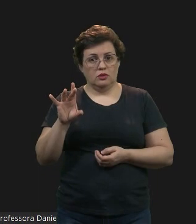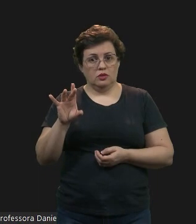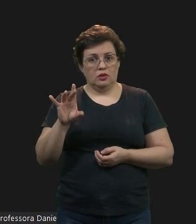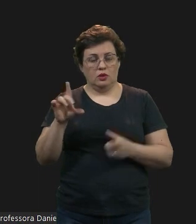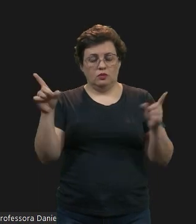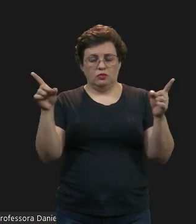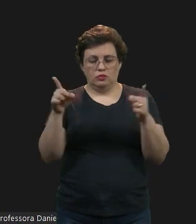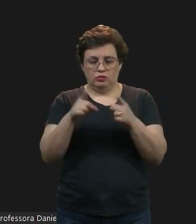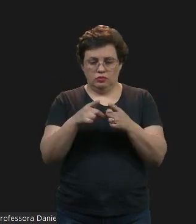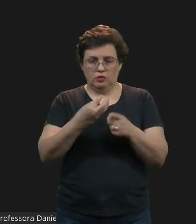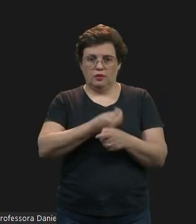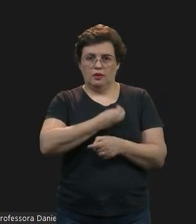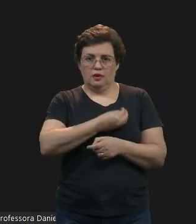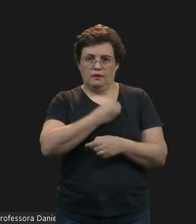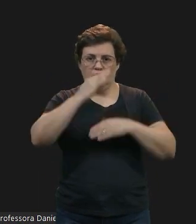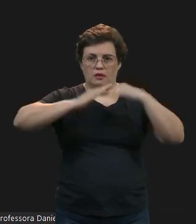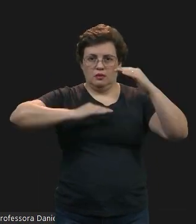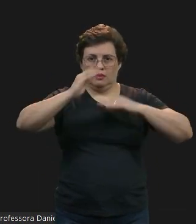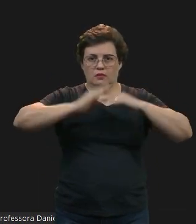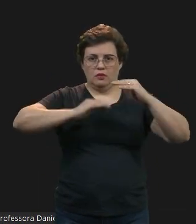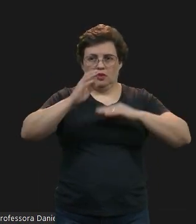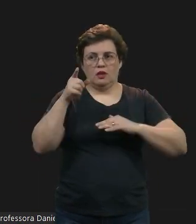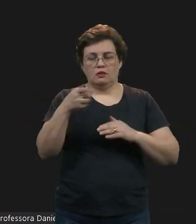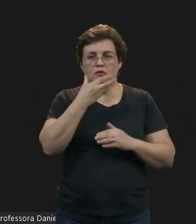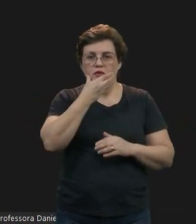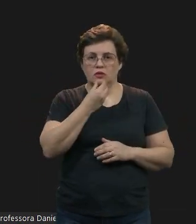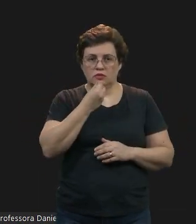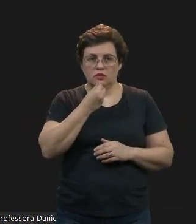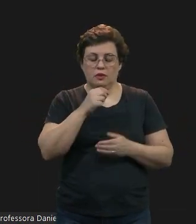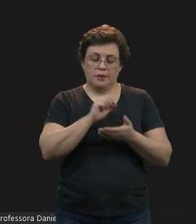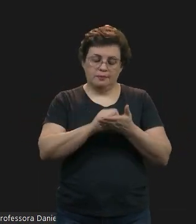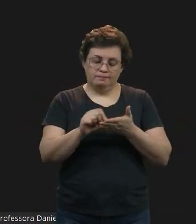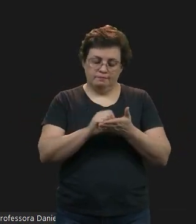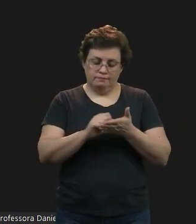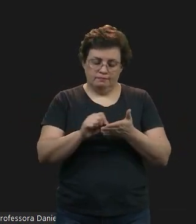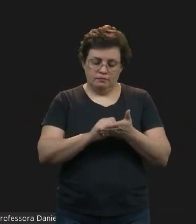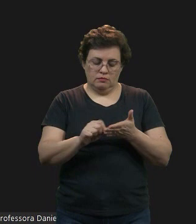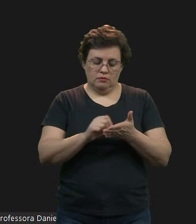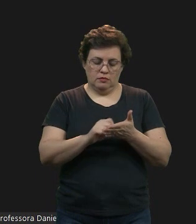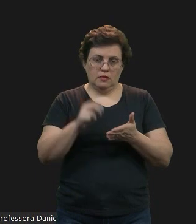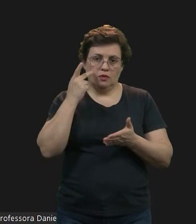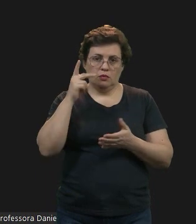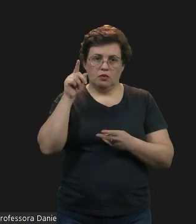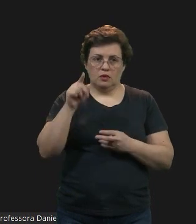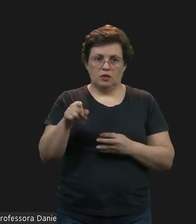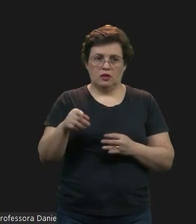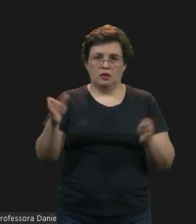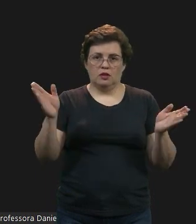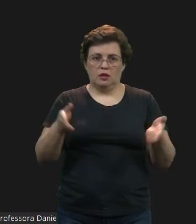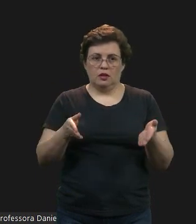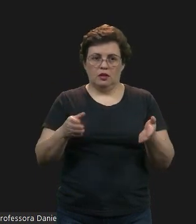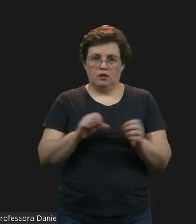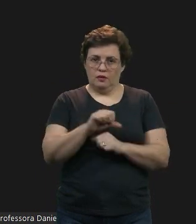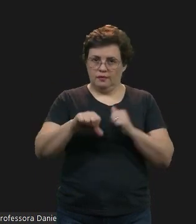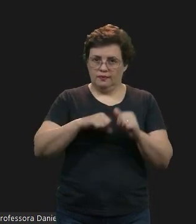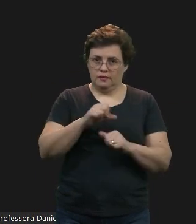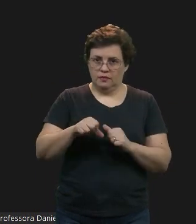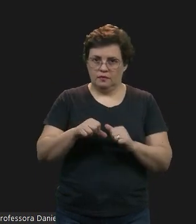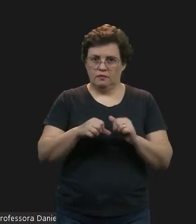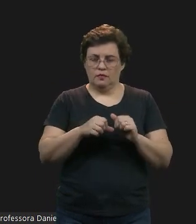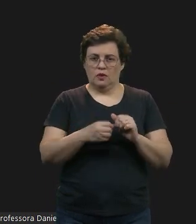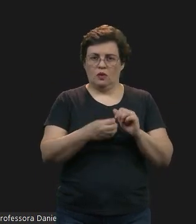um resumo da vida profissional de Célio Silva. Foi escritor por ele e agora reeditada. Um